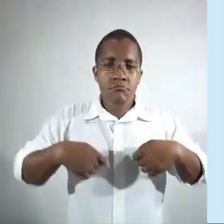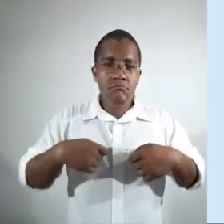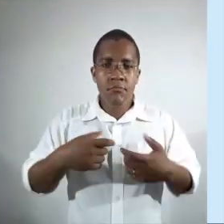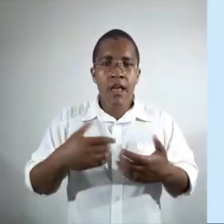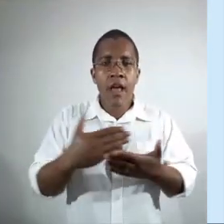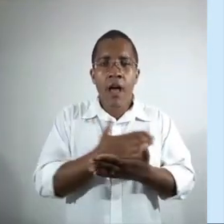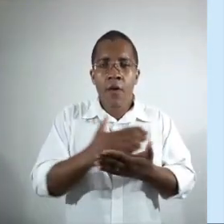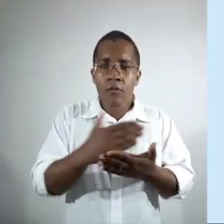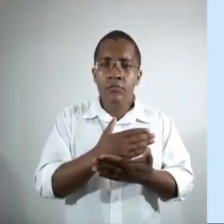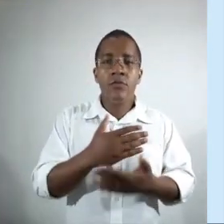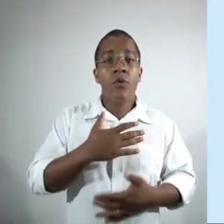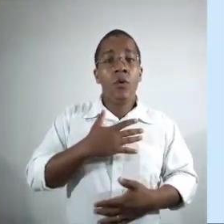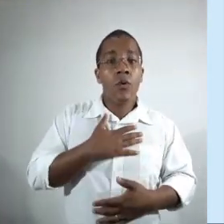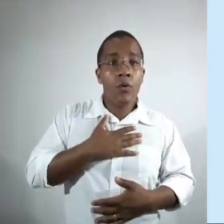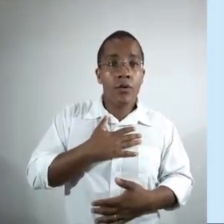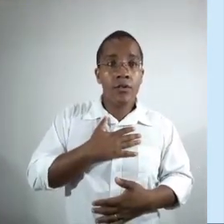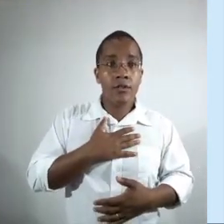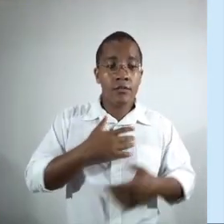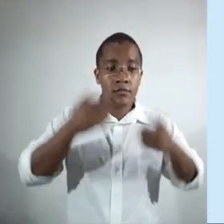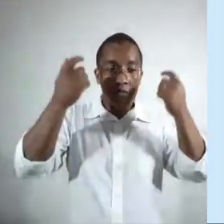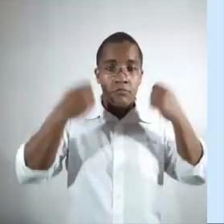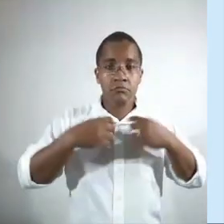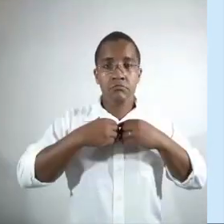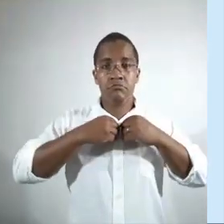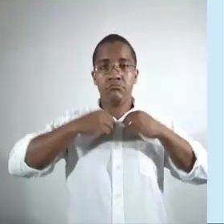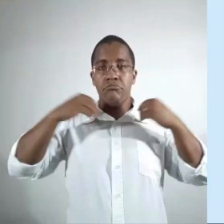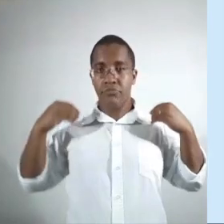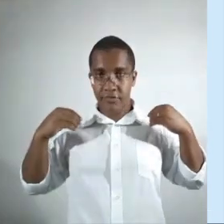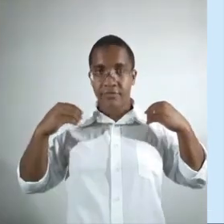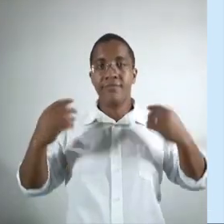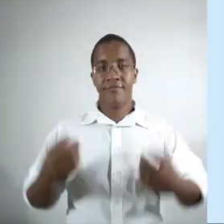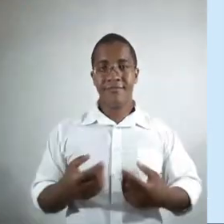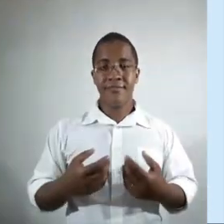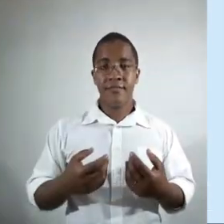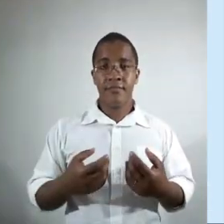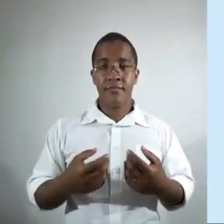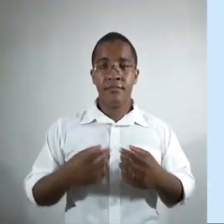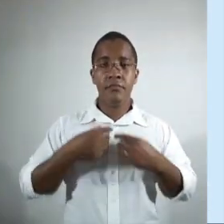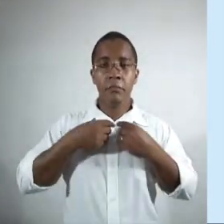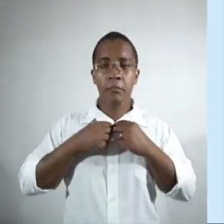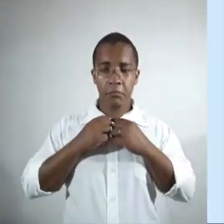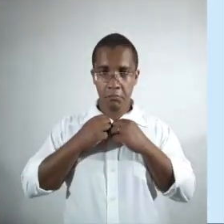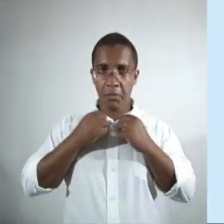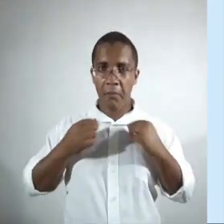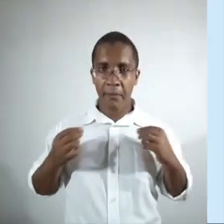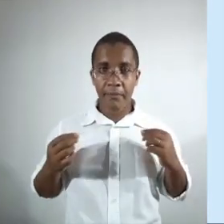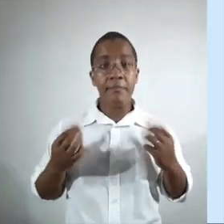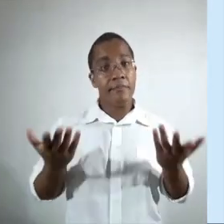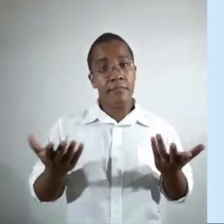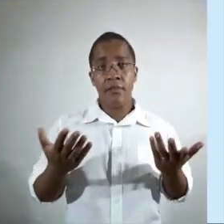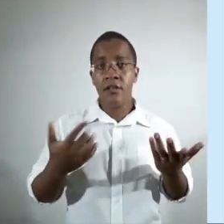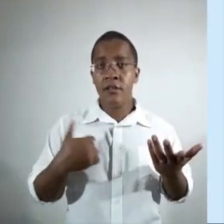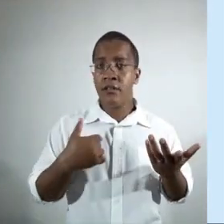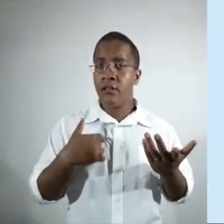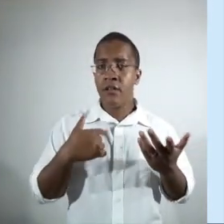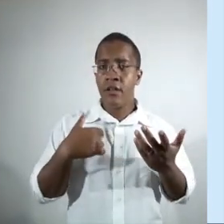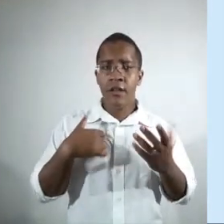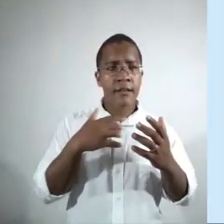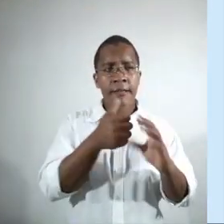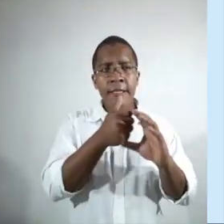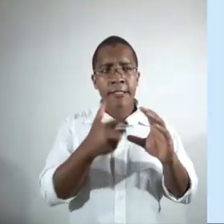camiseta. Já outros gostam de usar camisa aberta, feita minha. Então, é uma fase de identificação. Você vai